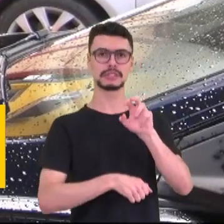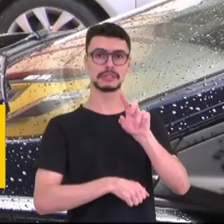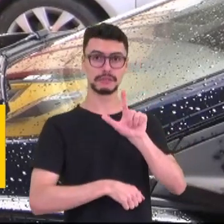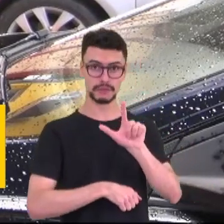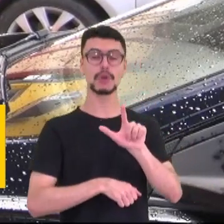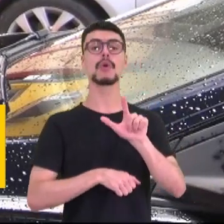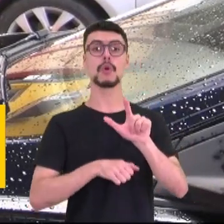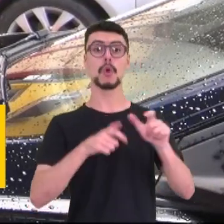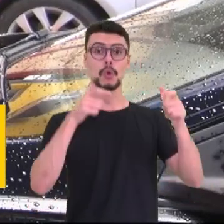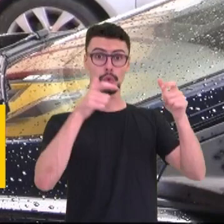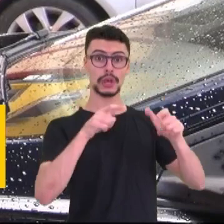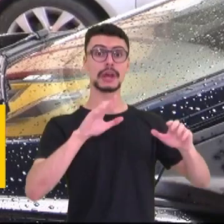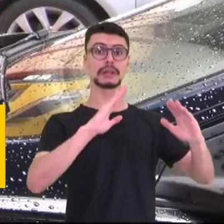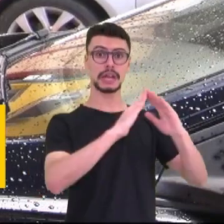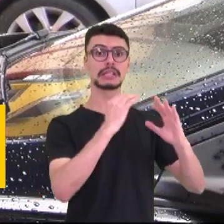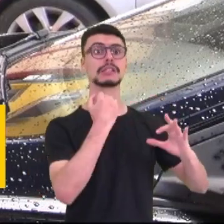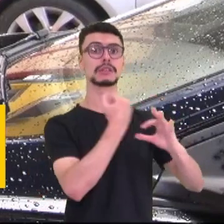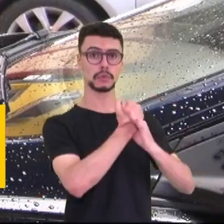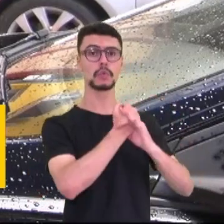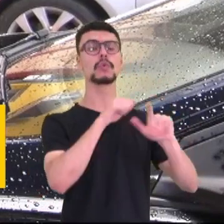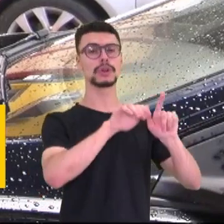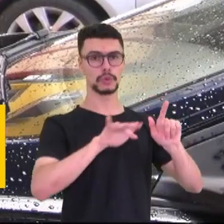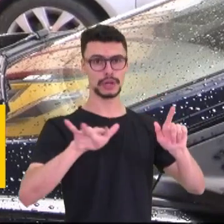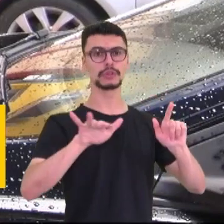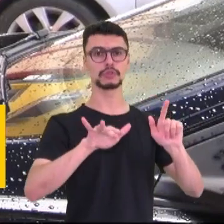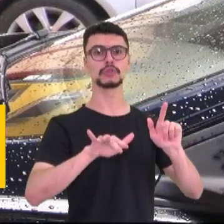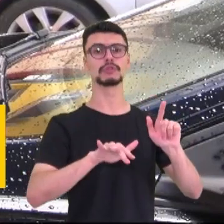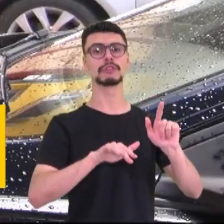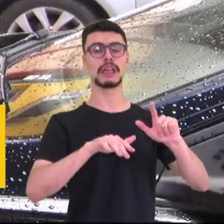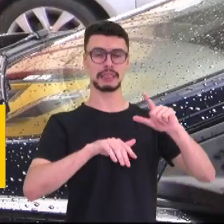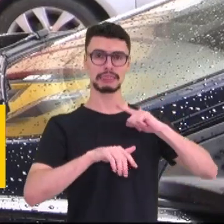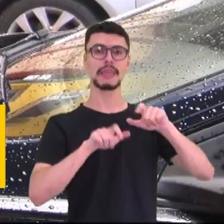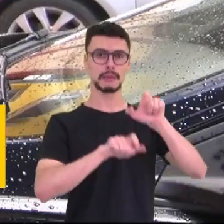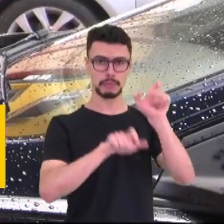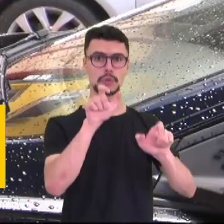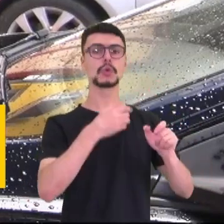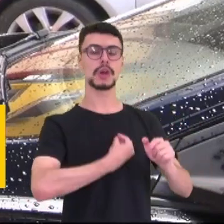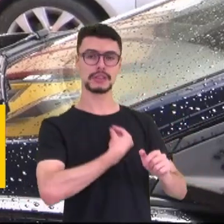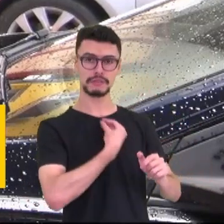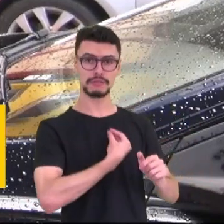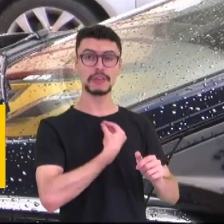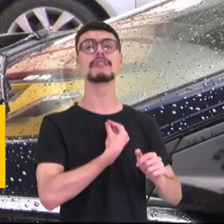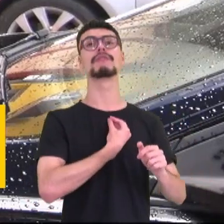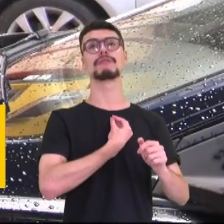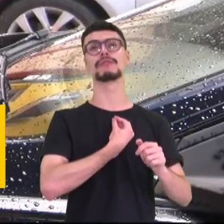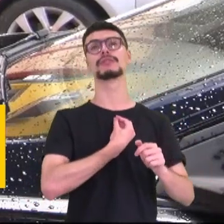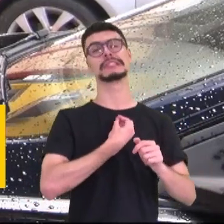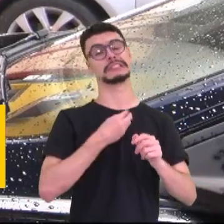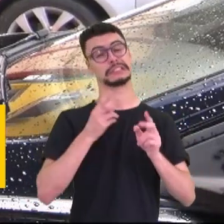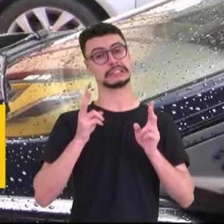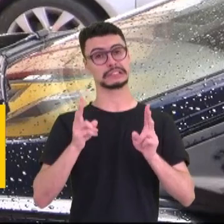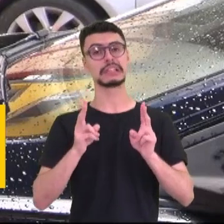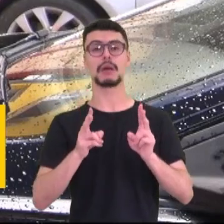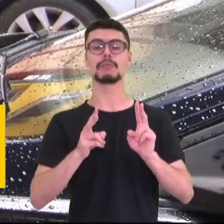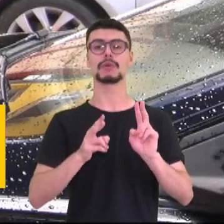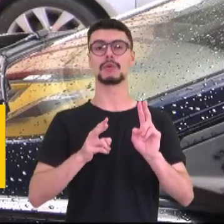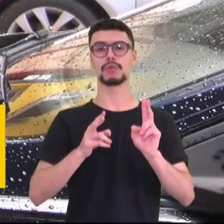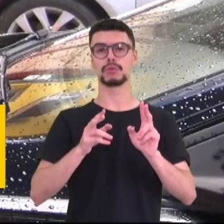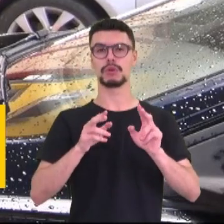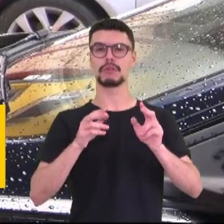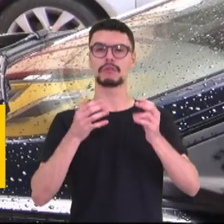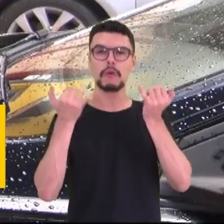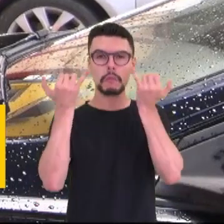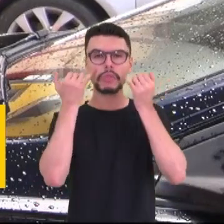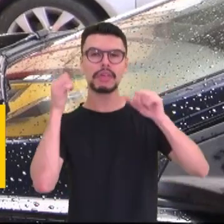com 16 pessoas e o de Matinhos com 10 pessoas. Não houve mudança nas estatísticas de ocorrências e também de